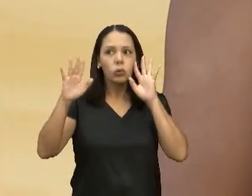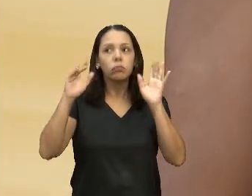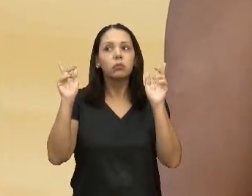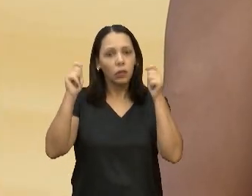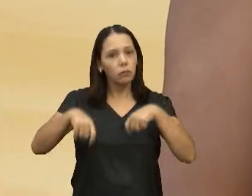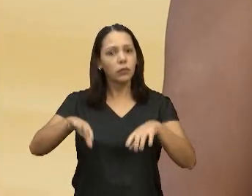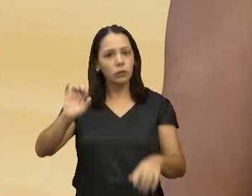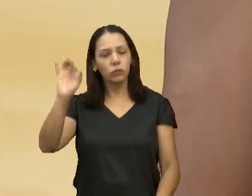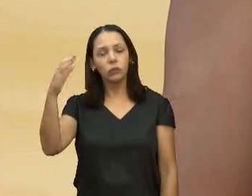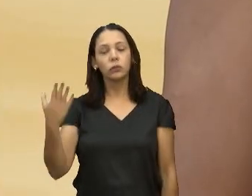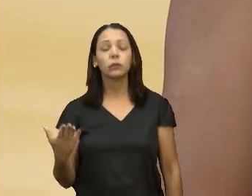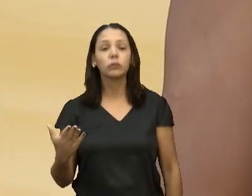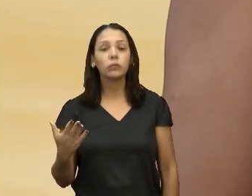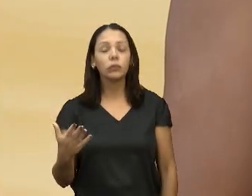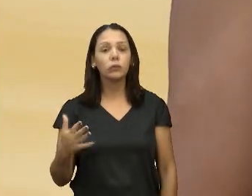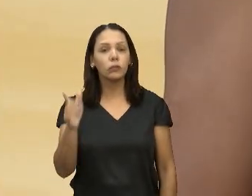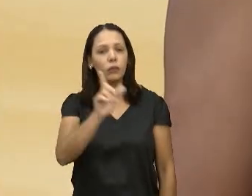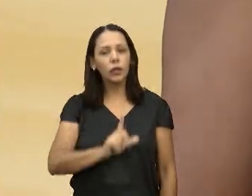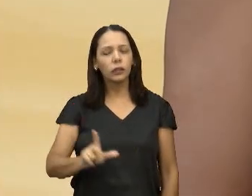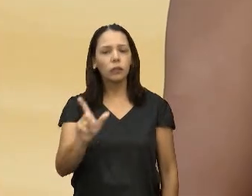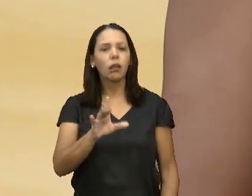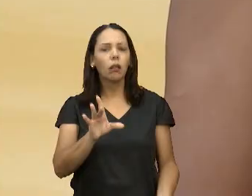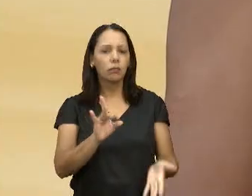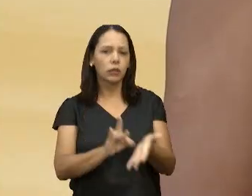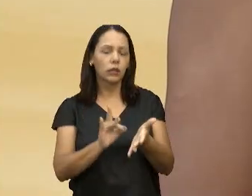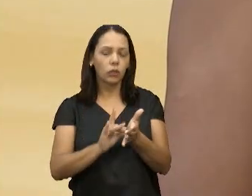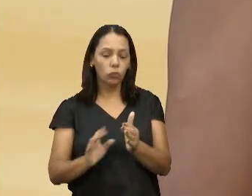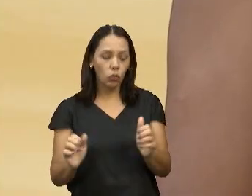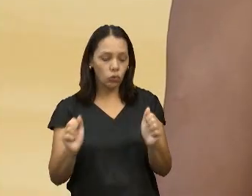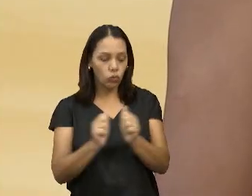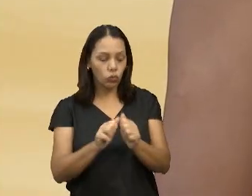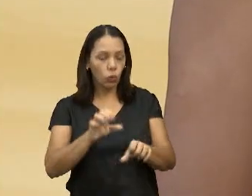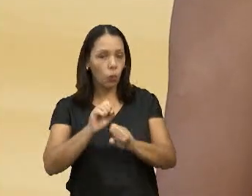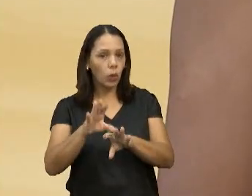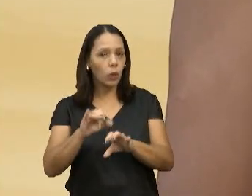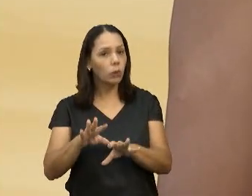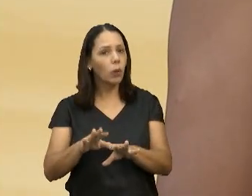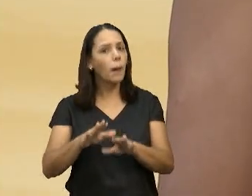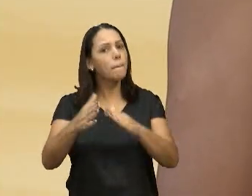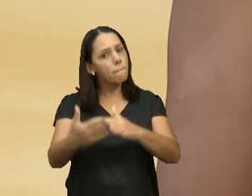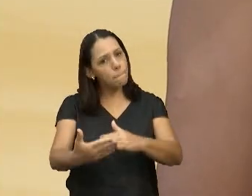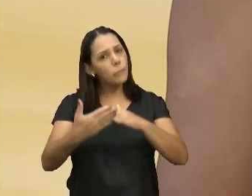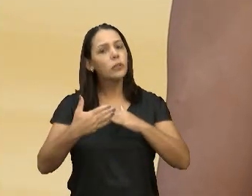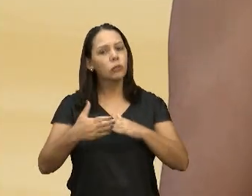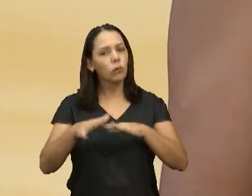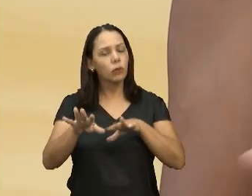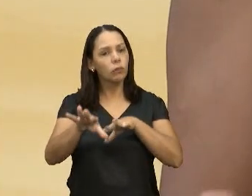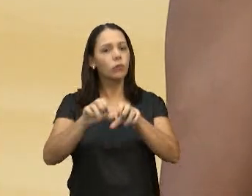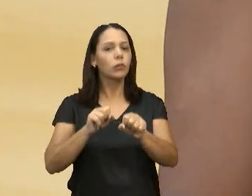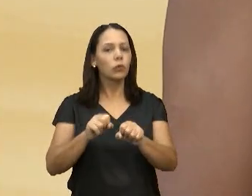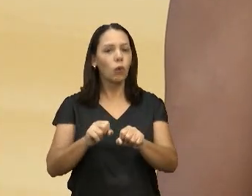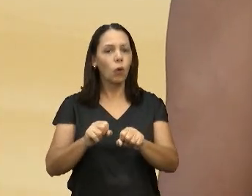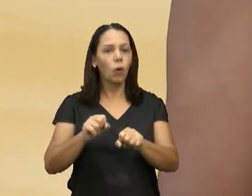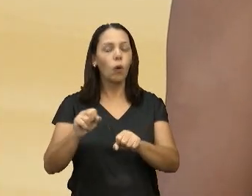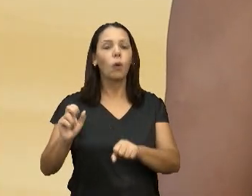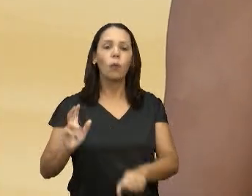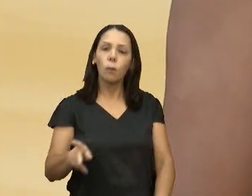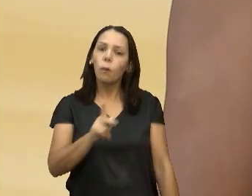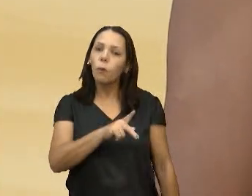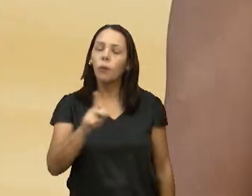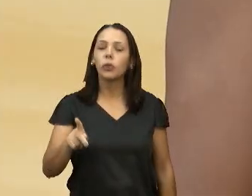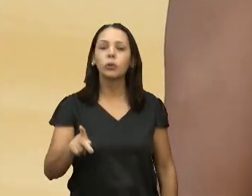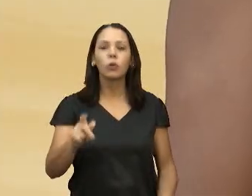né? Então, eu acho que a literatura, assim, aliada à educação, ela foi muito potente na minha formação, como professora,